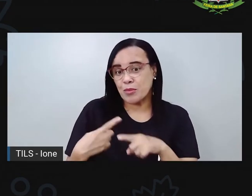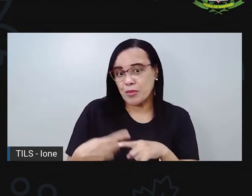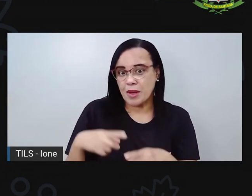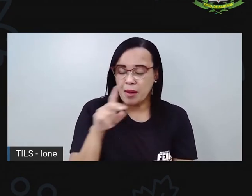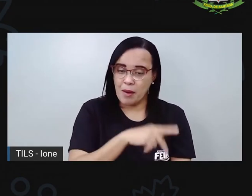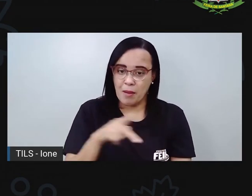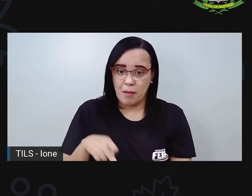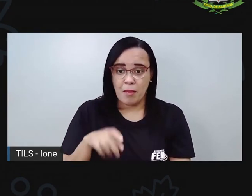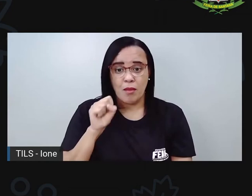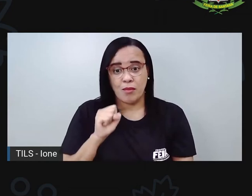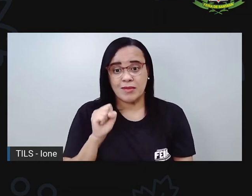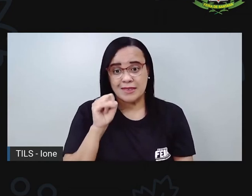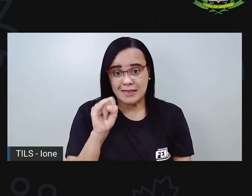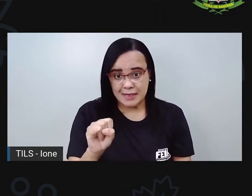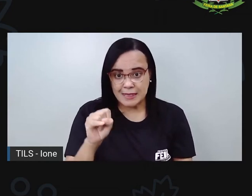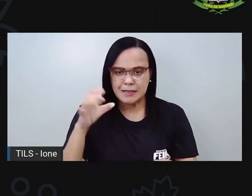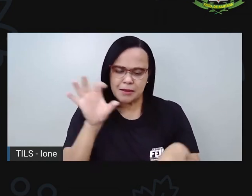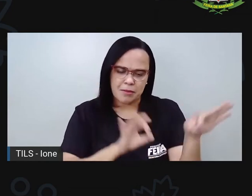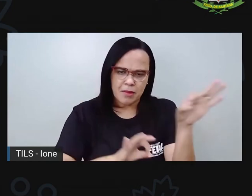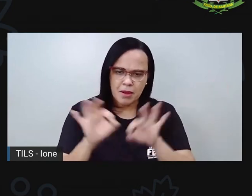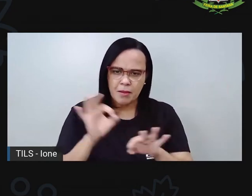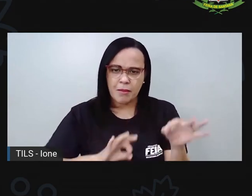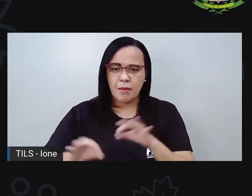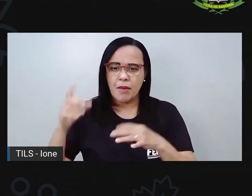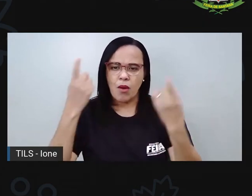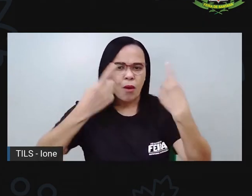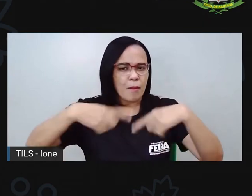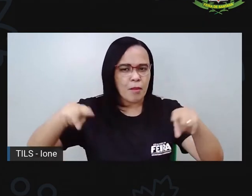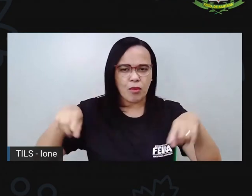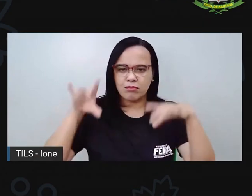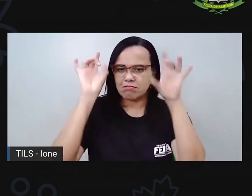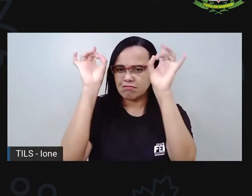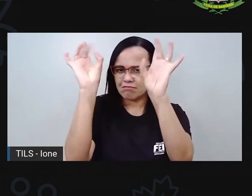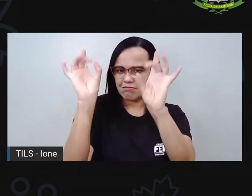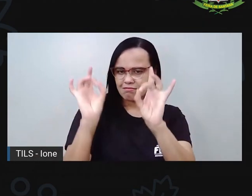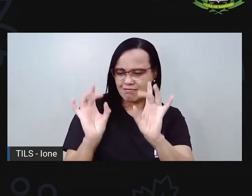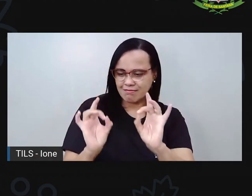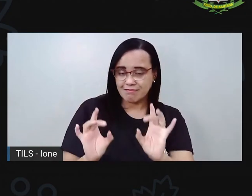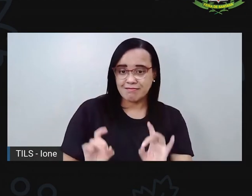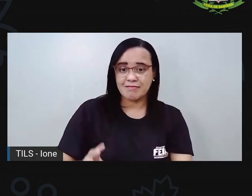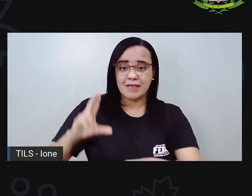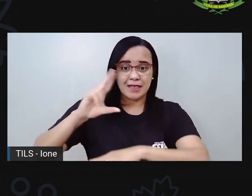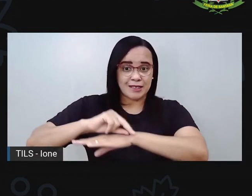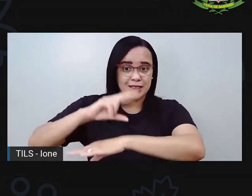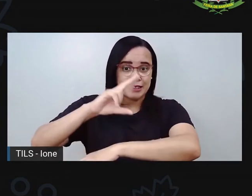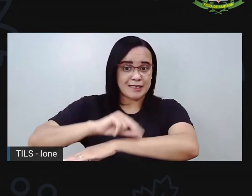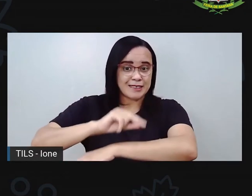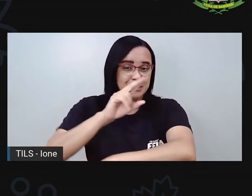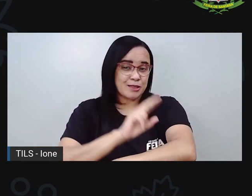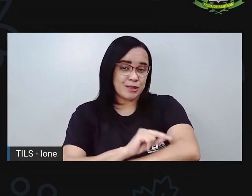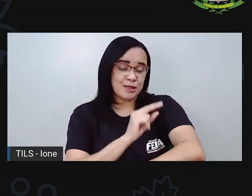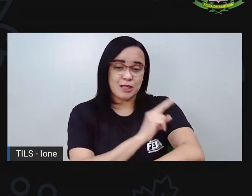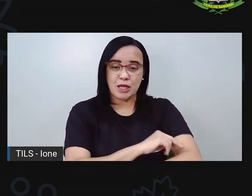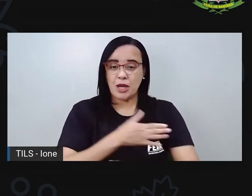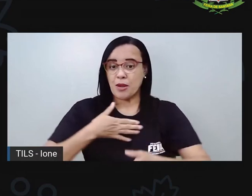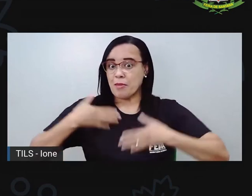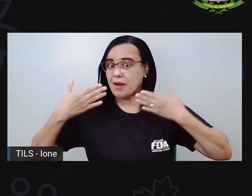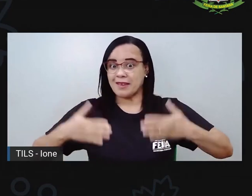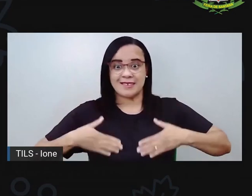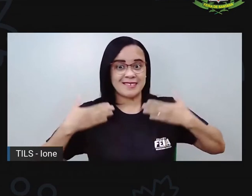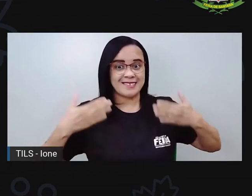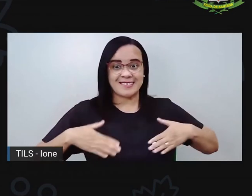que ela preparou uma música muito especial que fala de um grilinho bem animado ele passeia